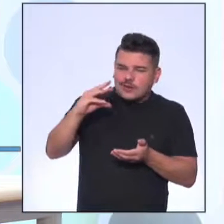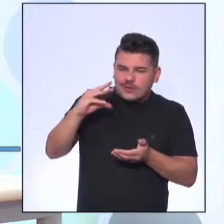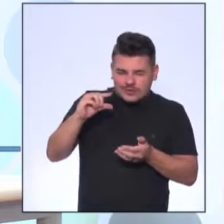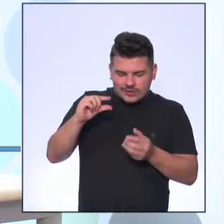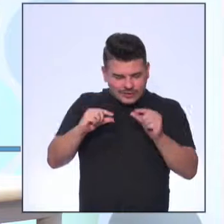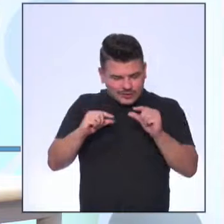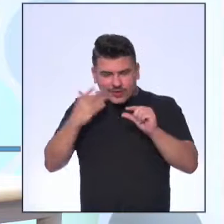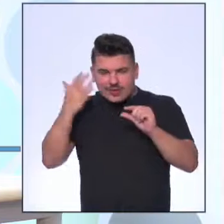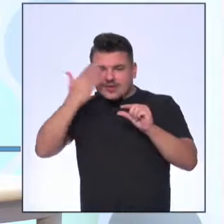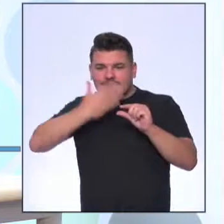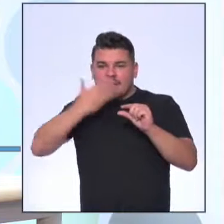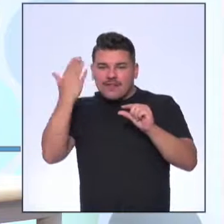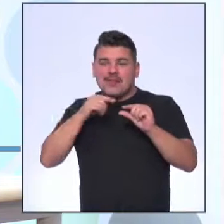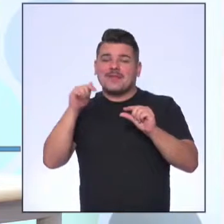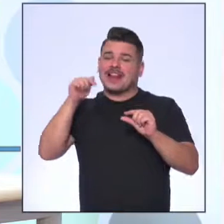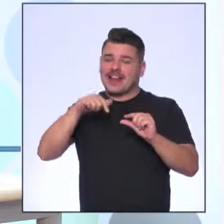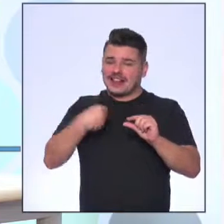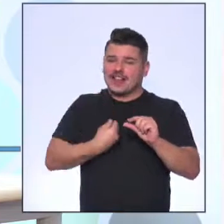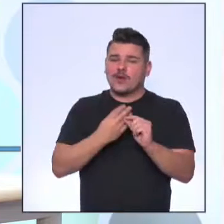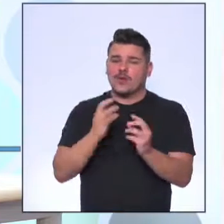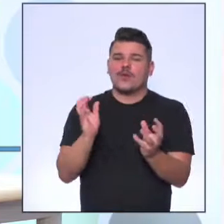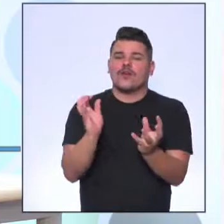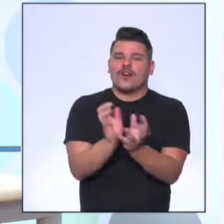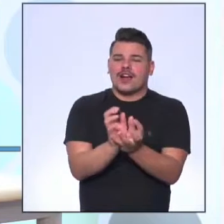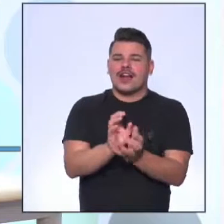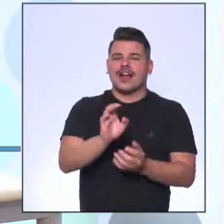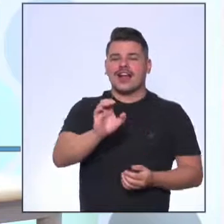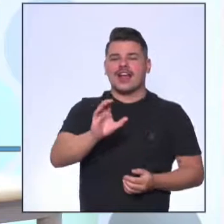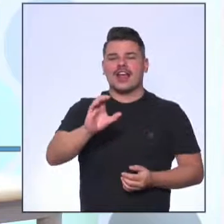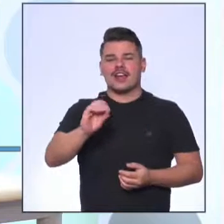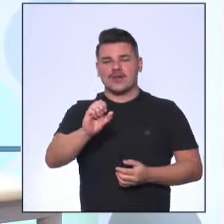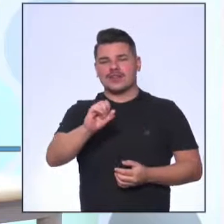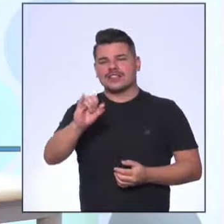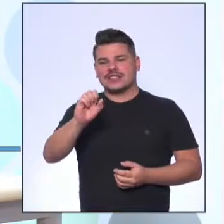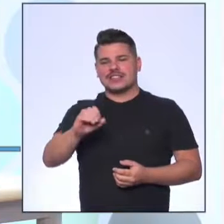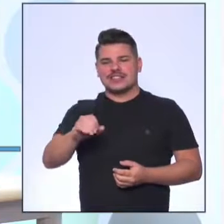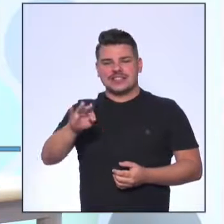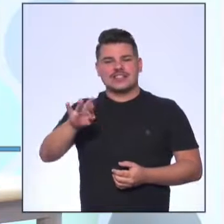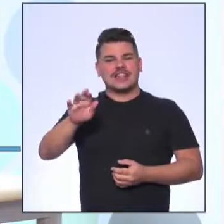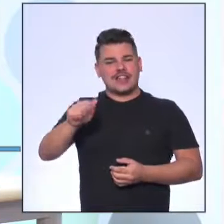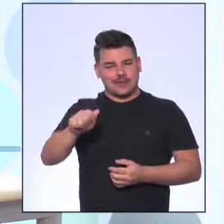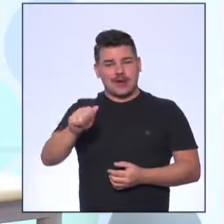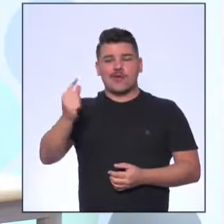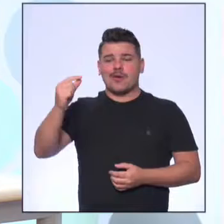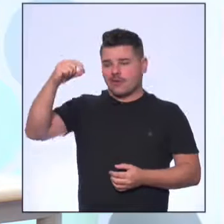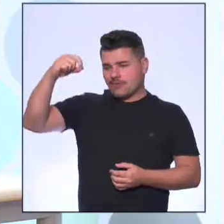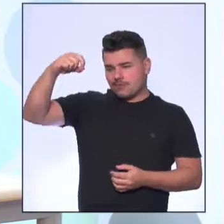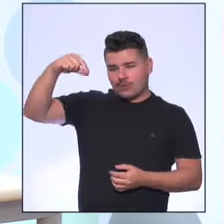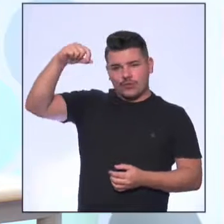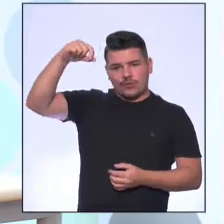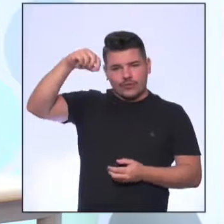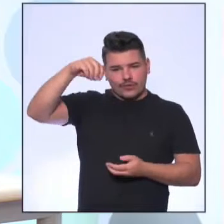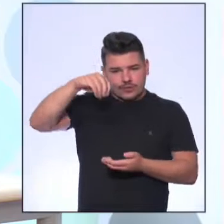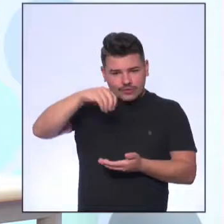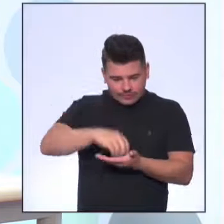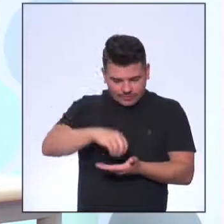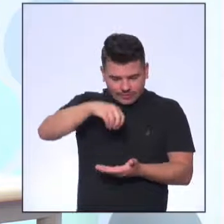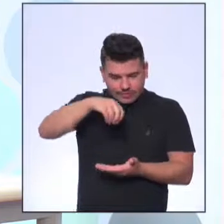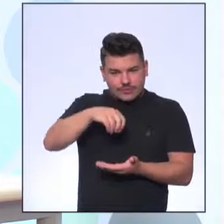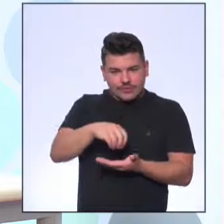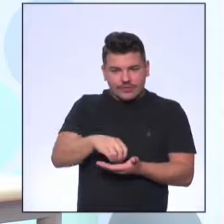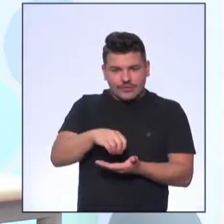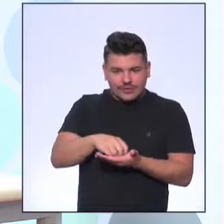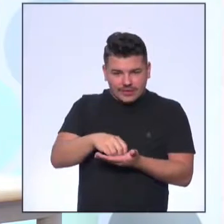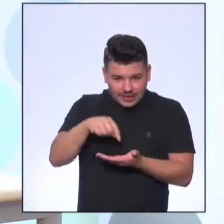que é a água e a luz, né, e outros fatores que podem existir ali no local. Então, até uma gota de água, dependendo da situação,